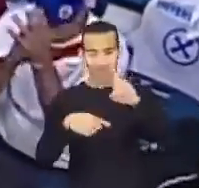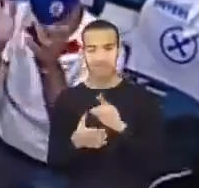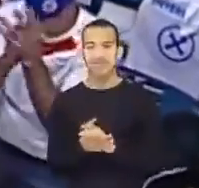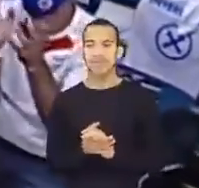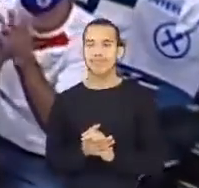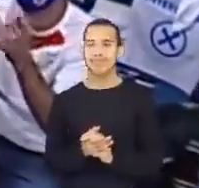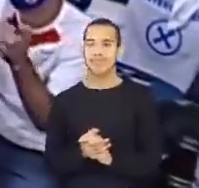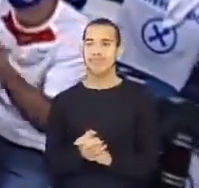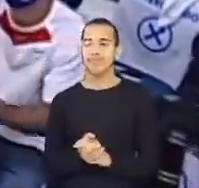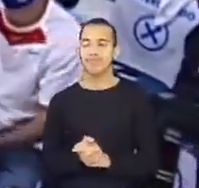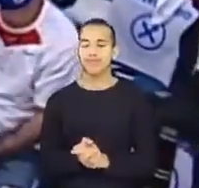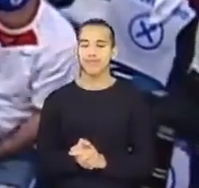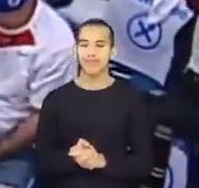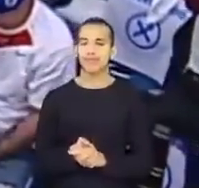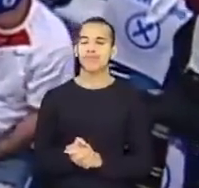Então,